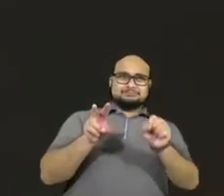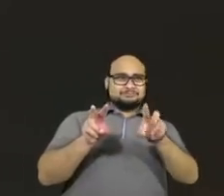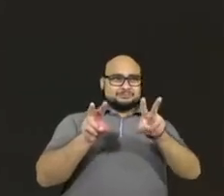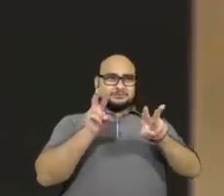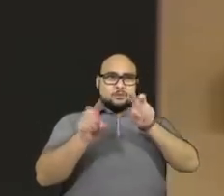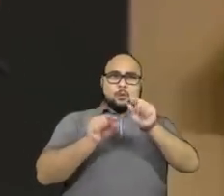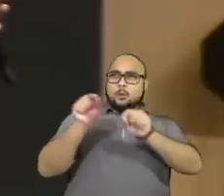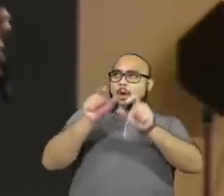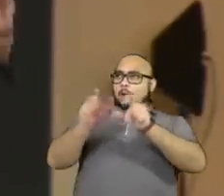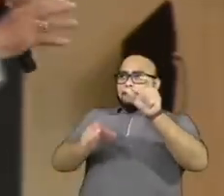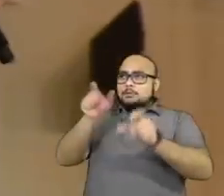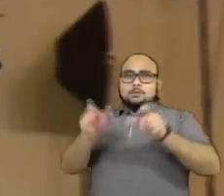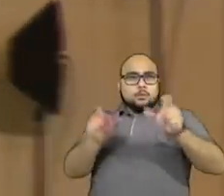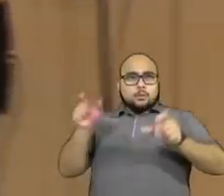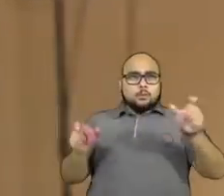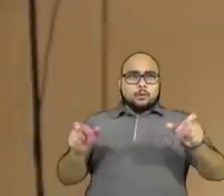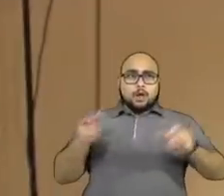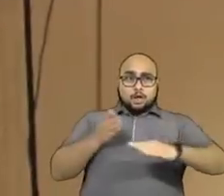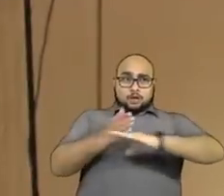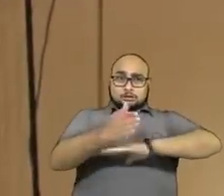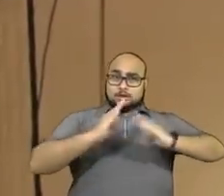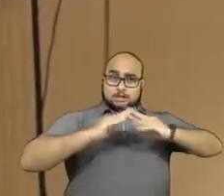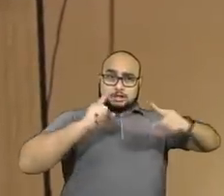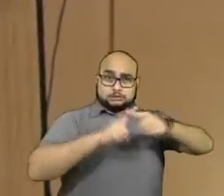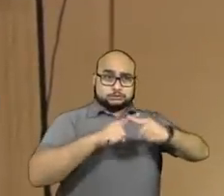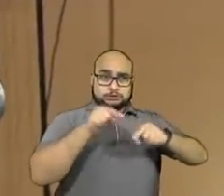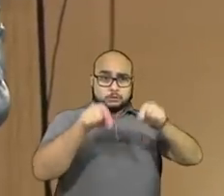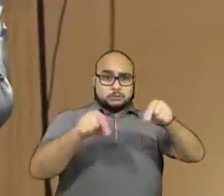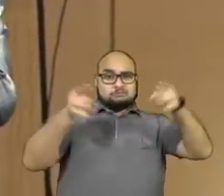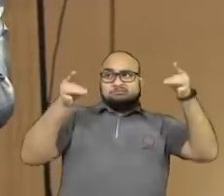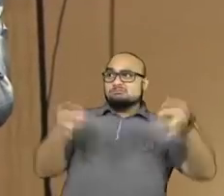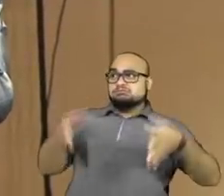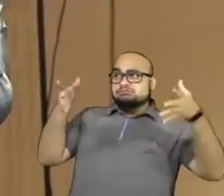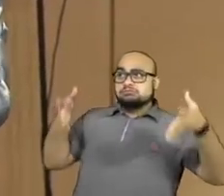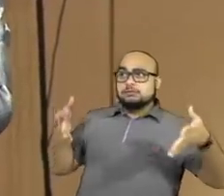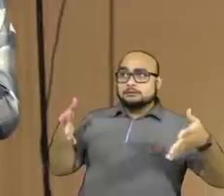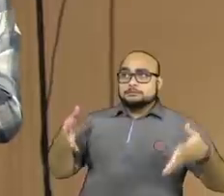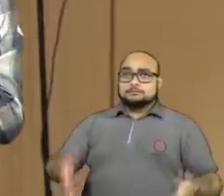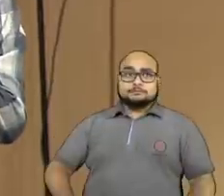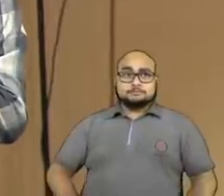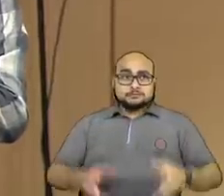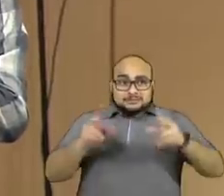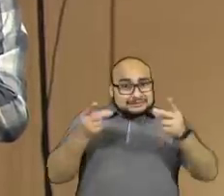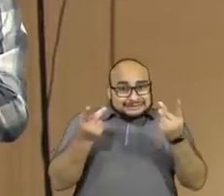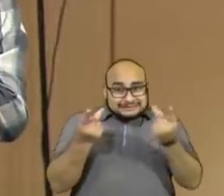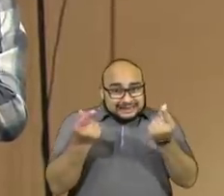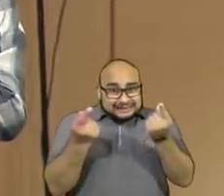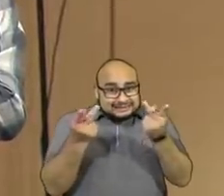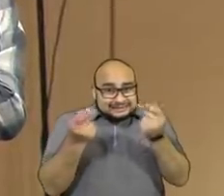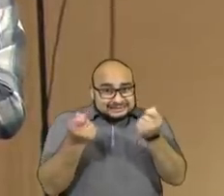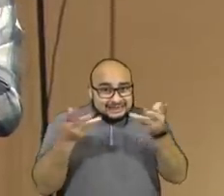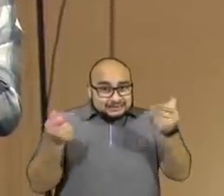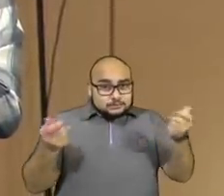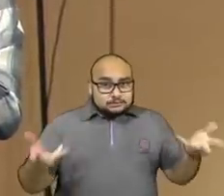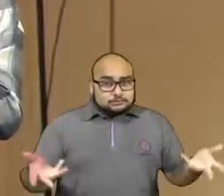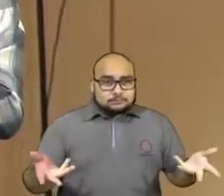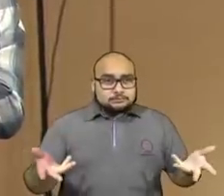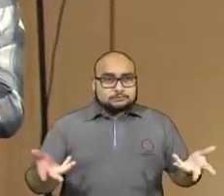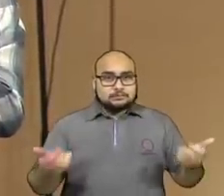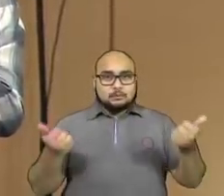gente que chegou na igreja e não era nada, amigo do seu coisa nenhuma. Hã?